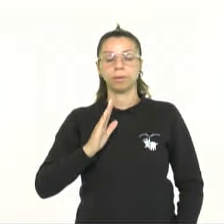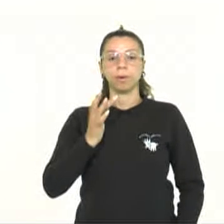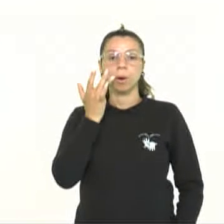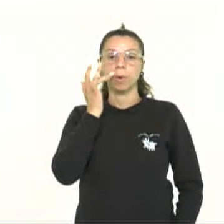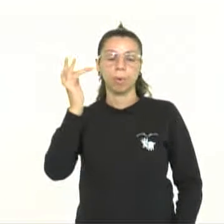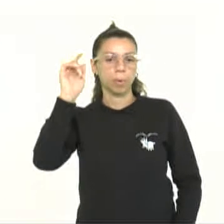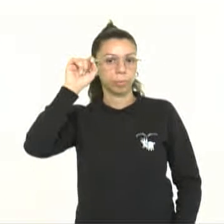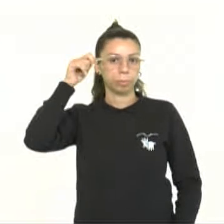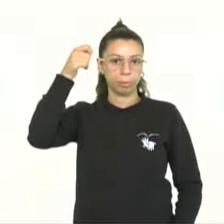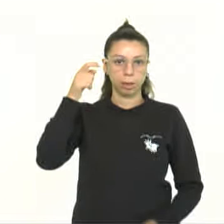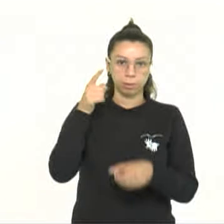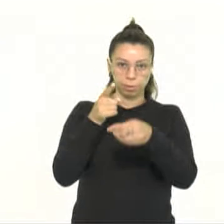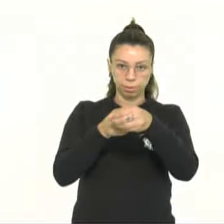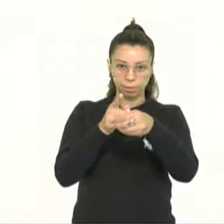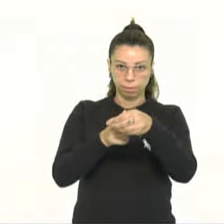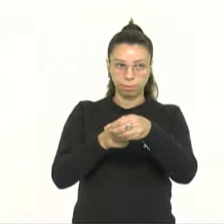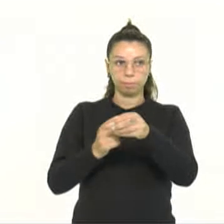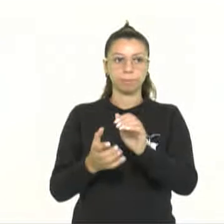1738 a